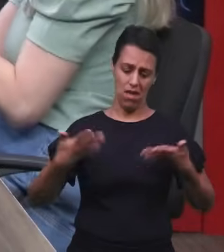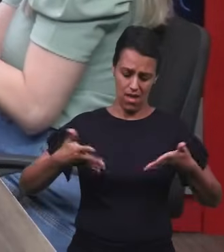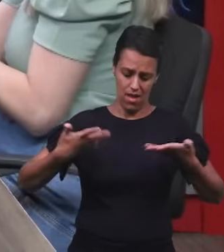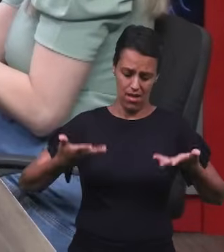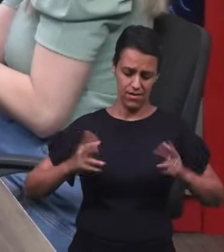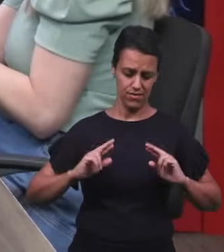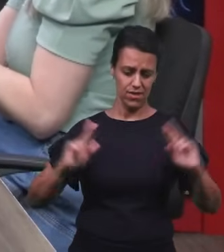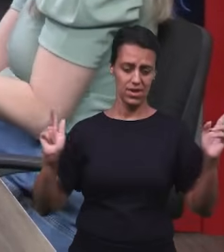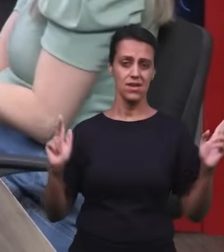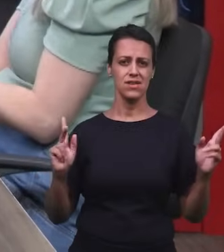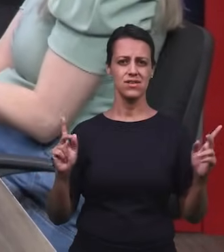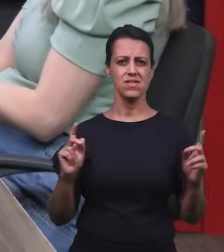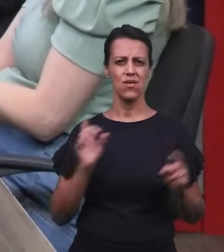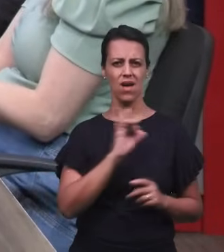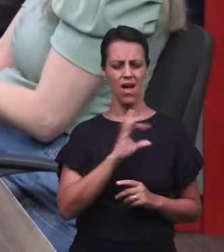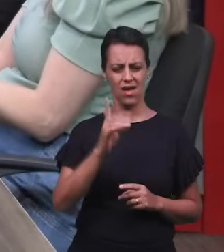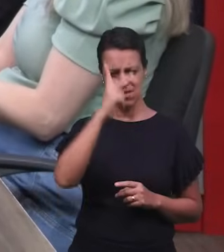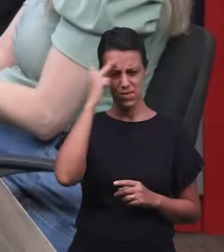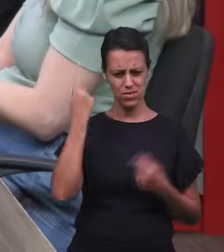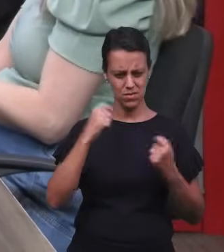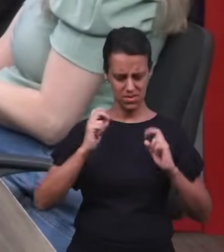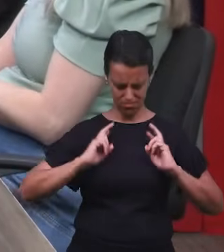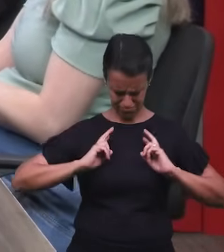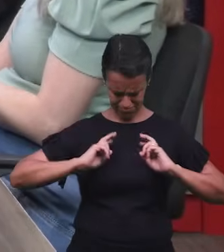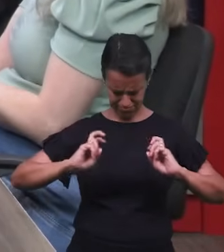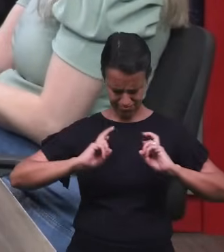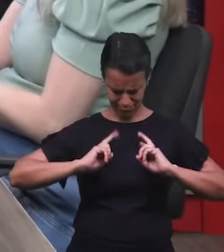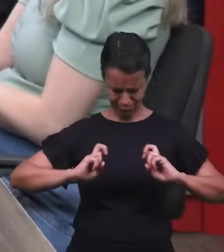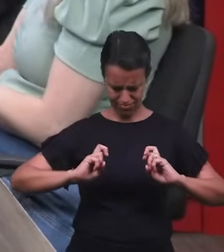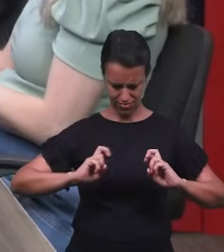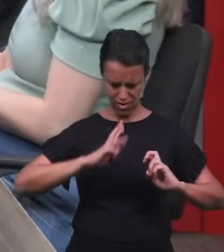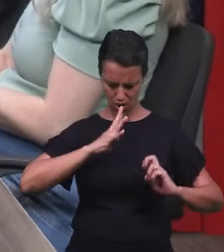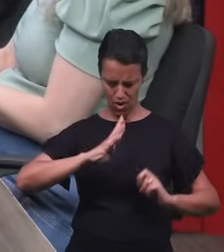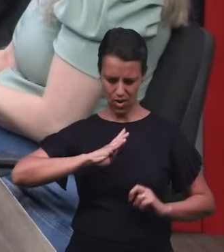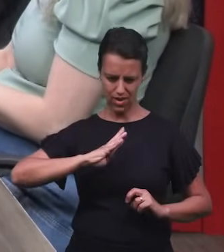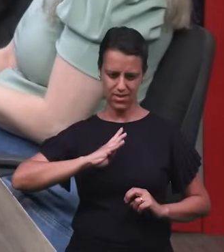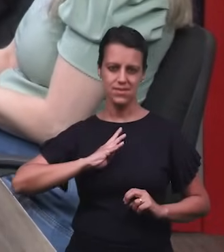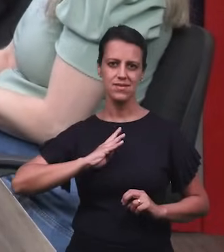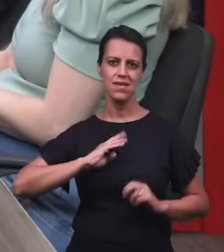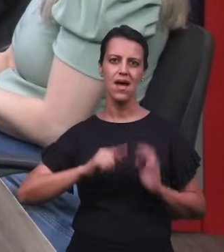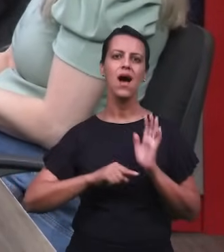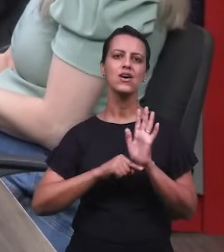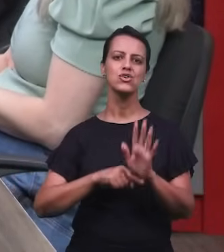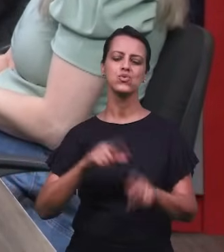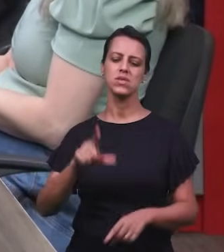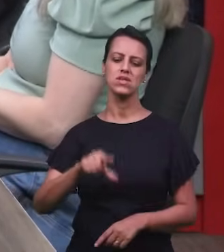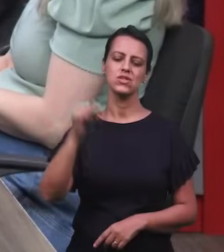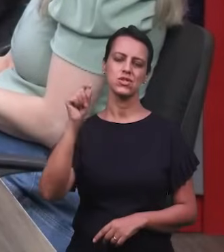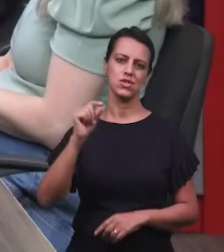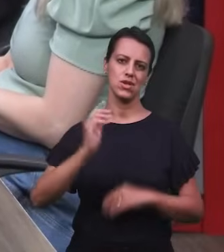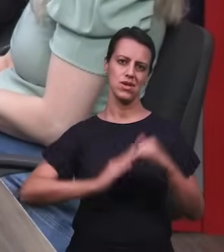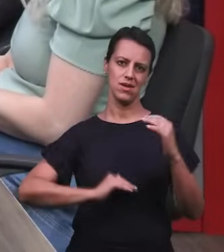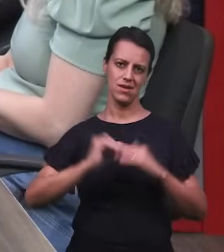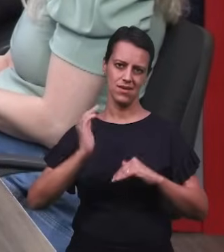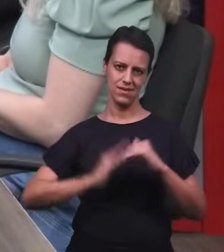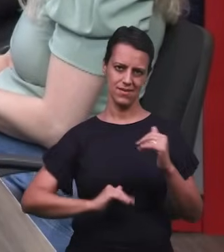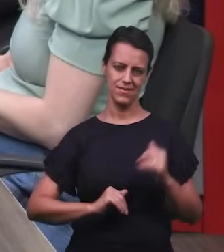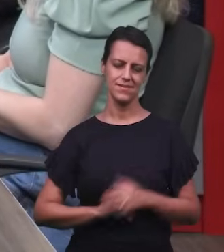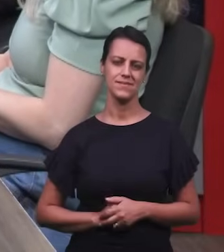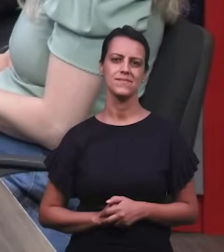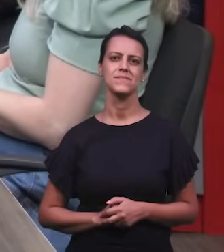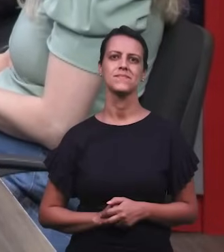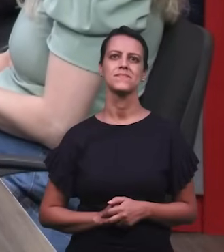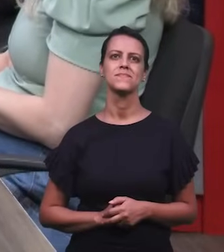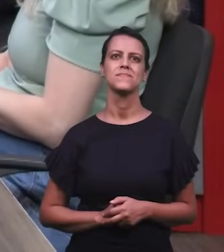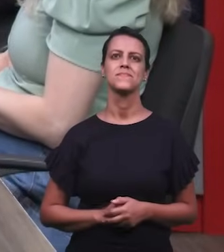se identificar e perceber isso é importante para ajudar nessa escolha profissional. Glória a Deus. Pastor Marcos, chegando ao final